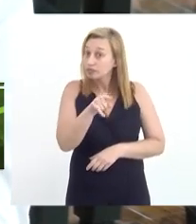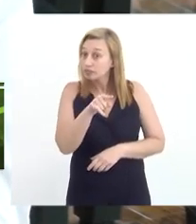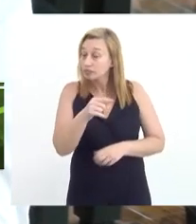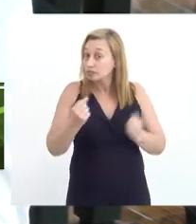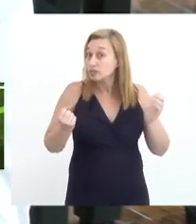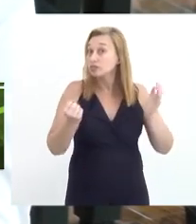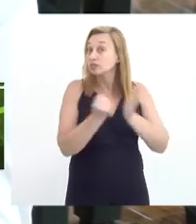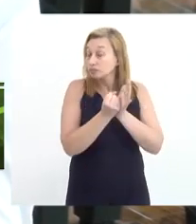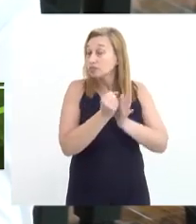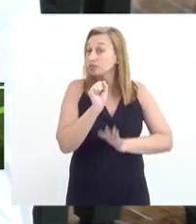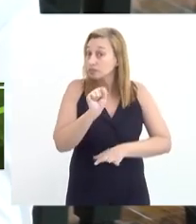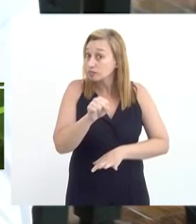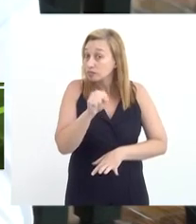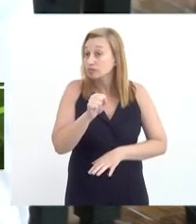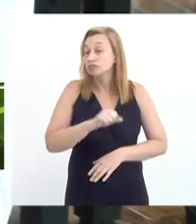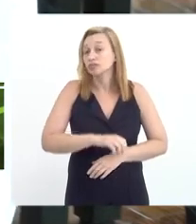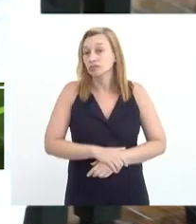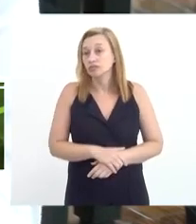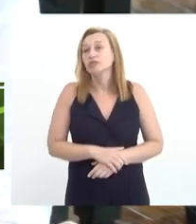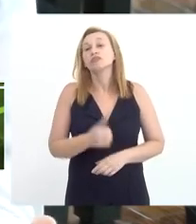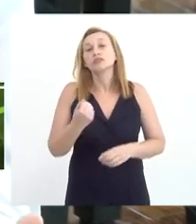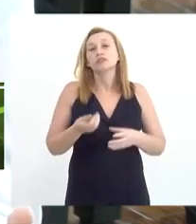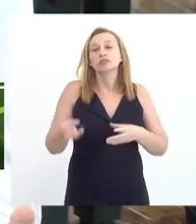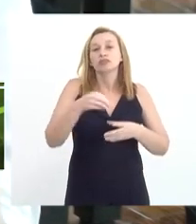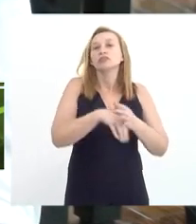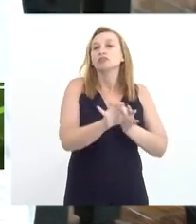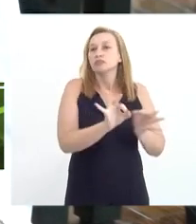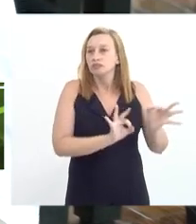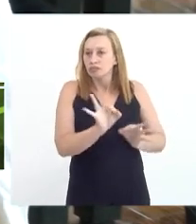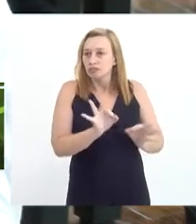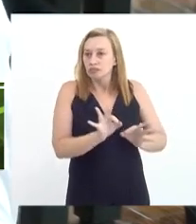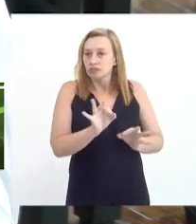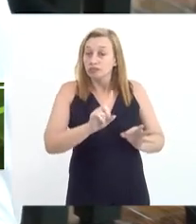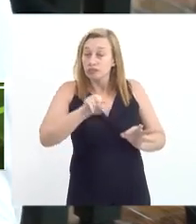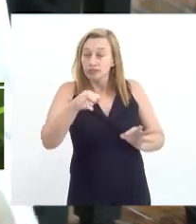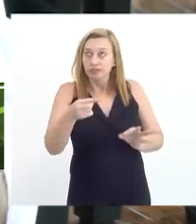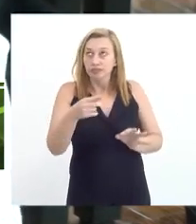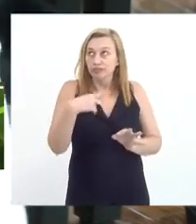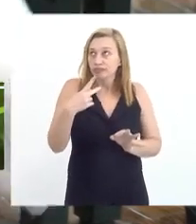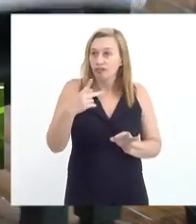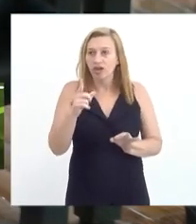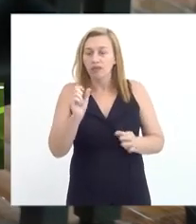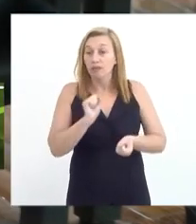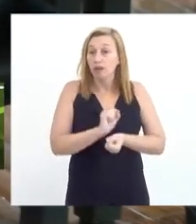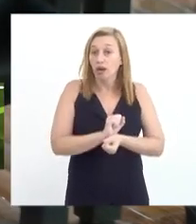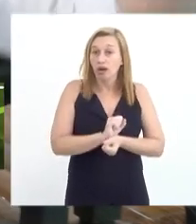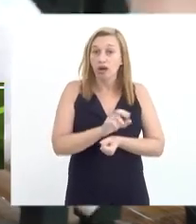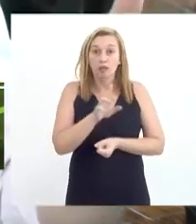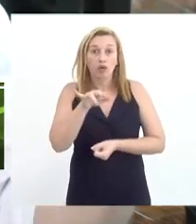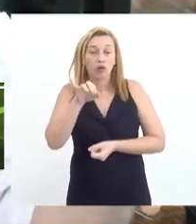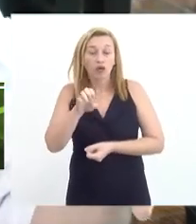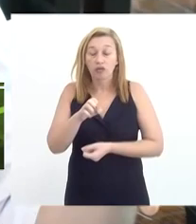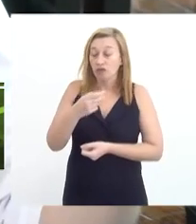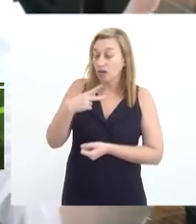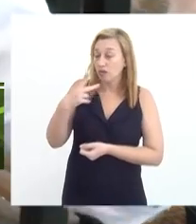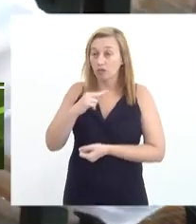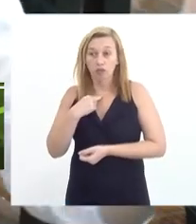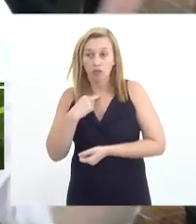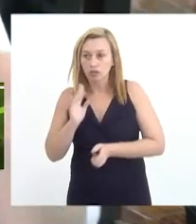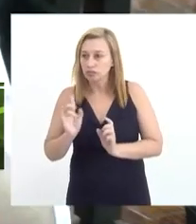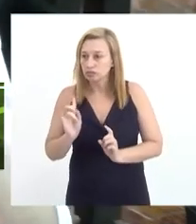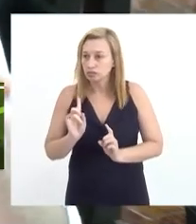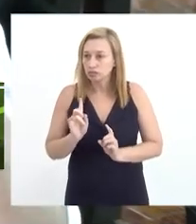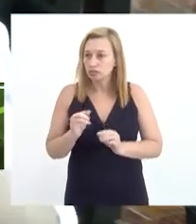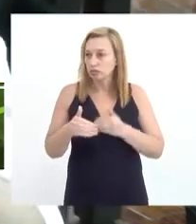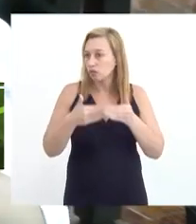ter um impacto E tem que estar no plano Que vai ter impacto Para poder depois Não falar assim Olha, vamos ter que parar Porque o regime Disse que não pode Como a